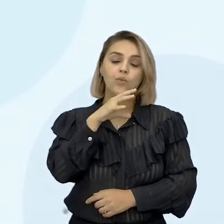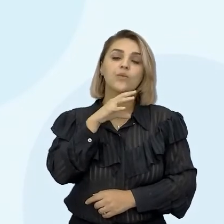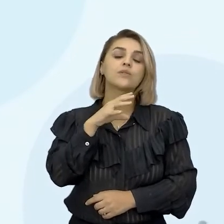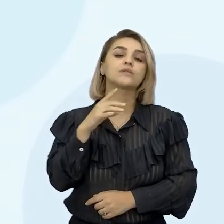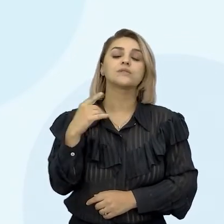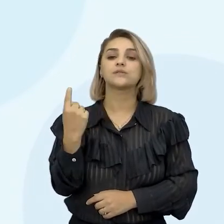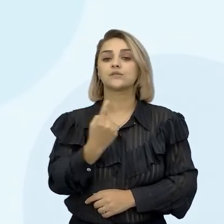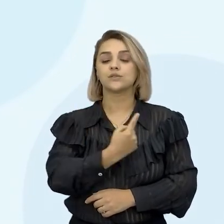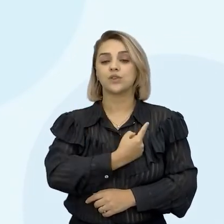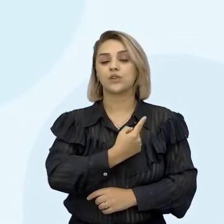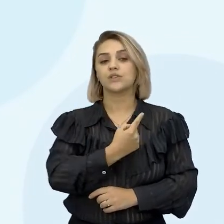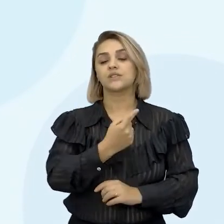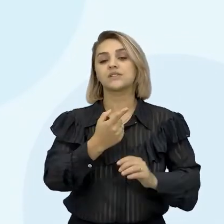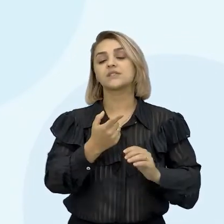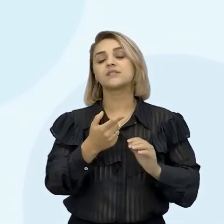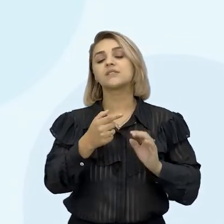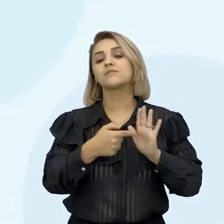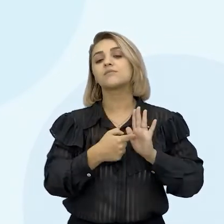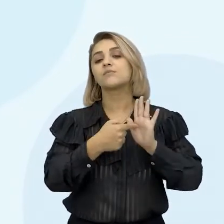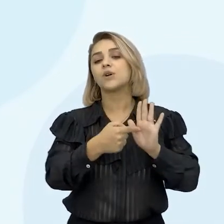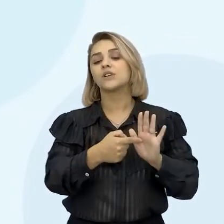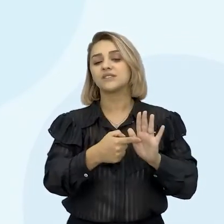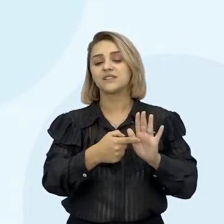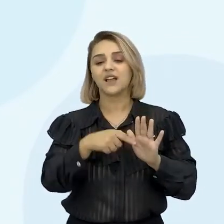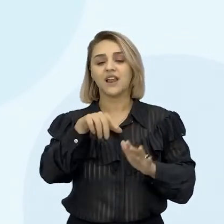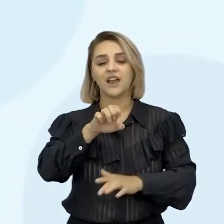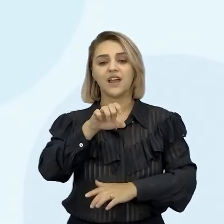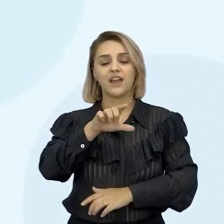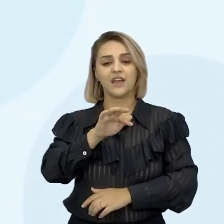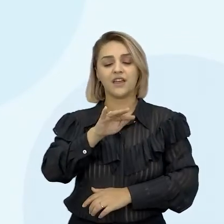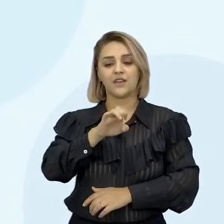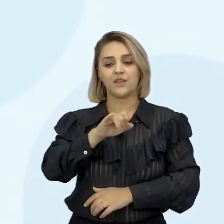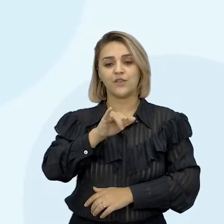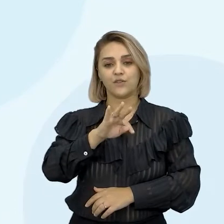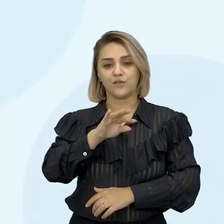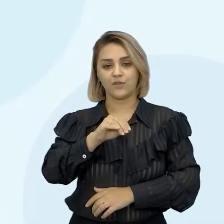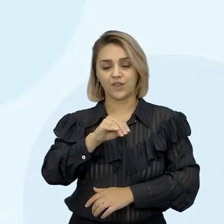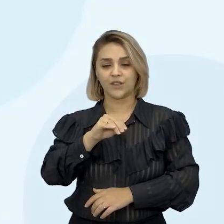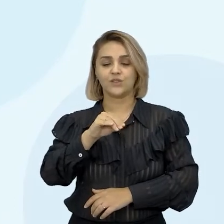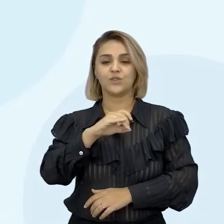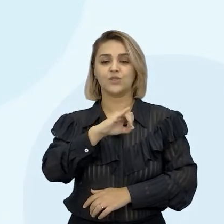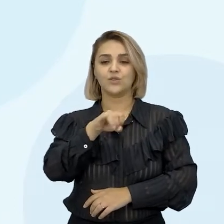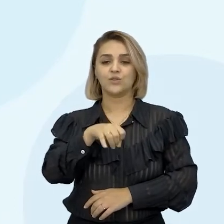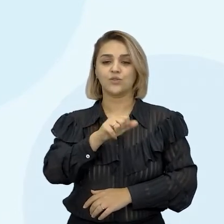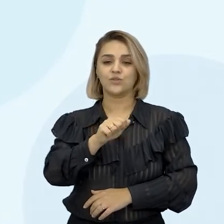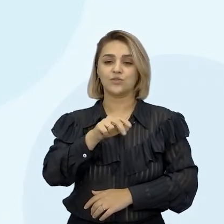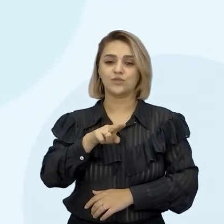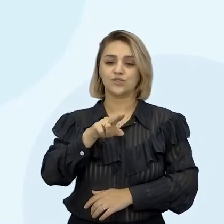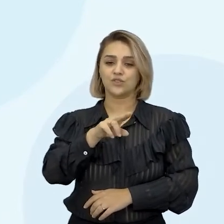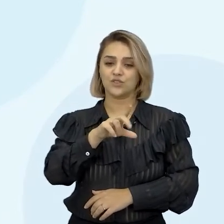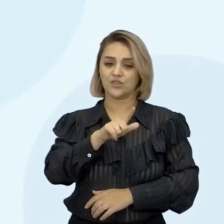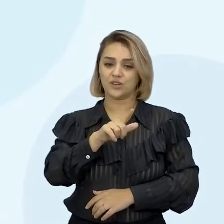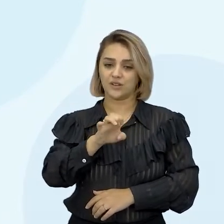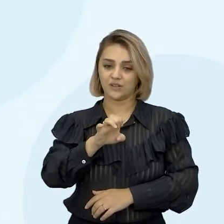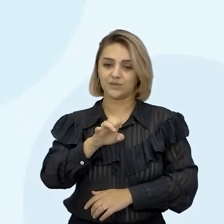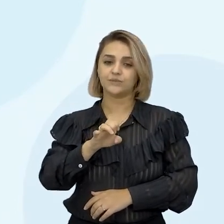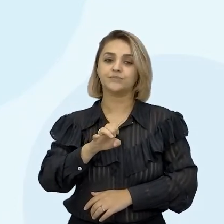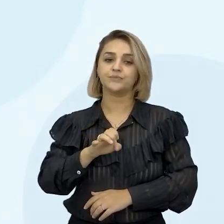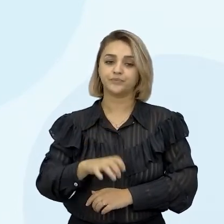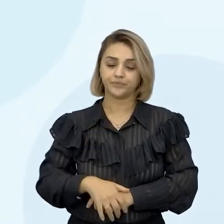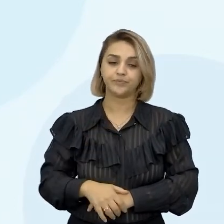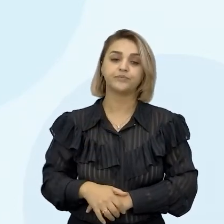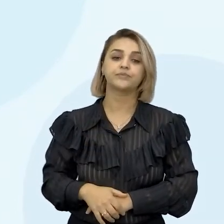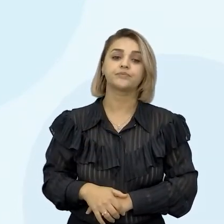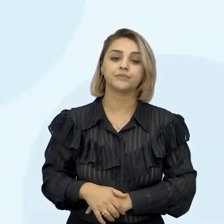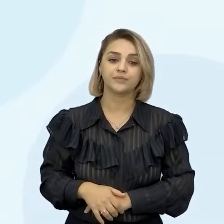gente chama de efeito jaule Magno lembrei aquele que tá no resistor É isso mesmo ele